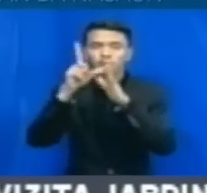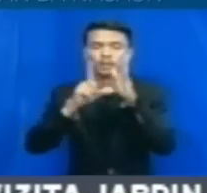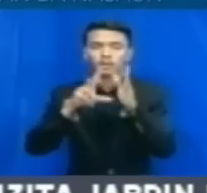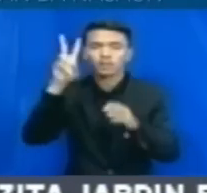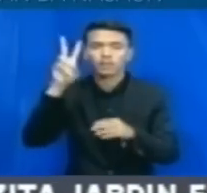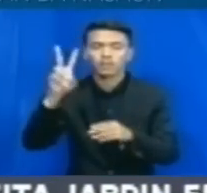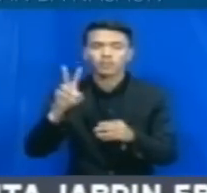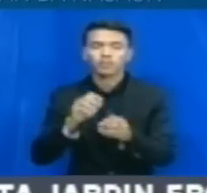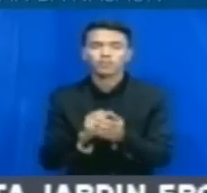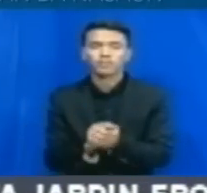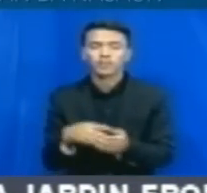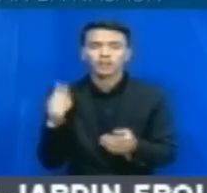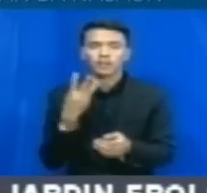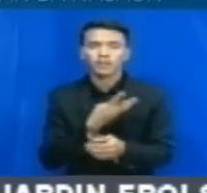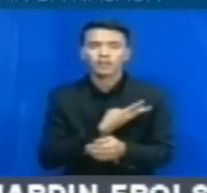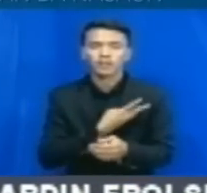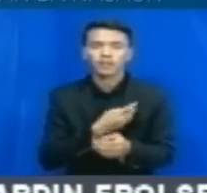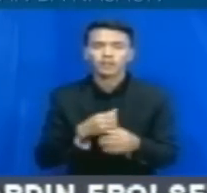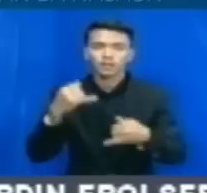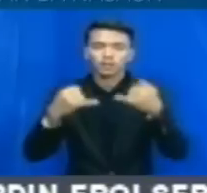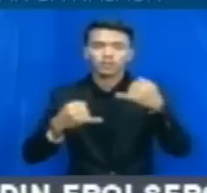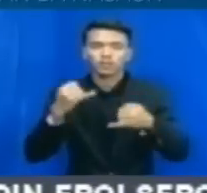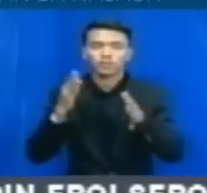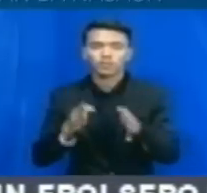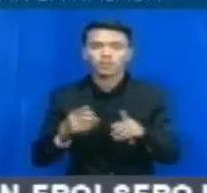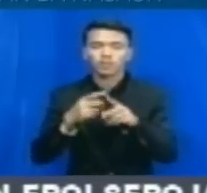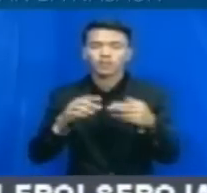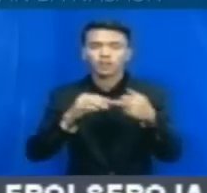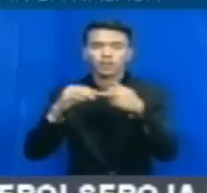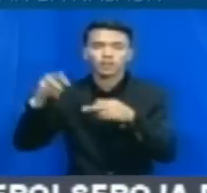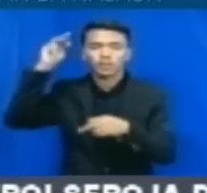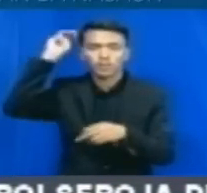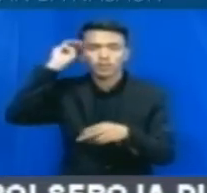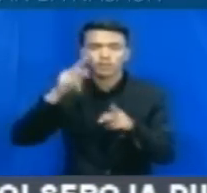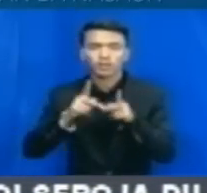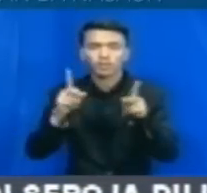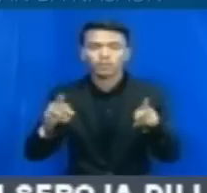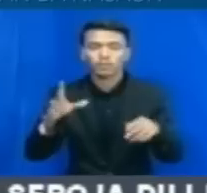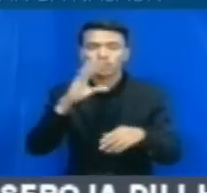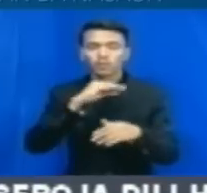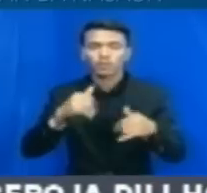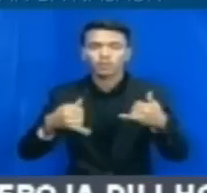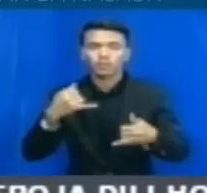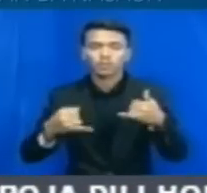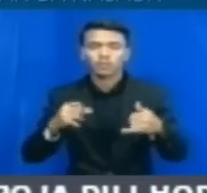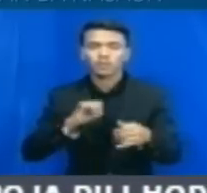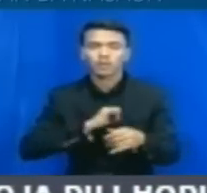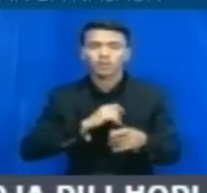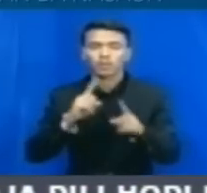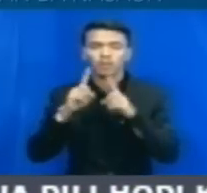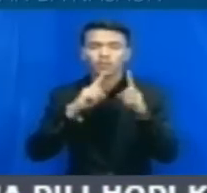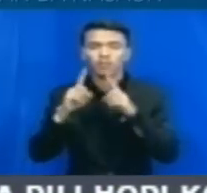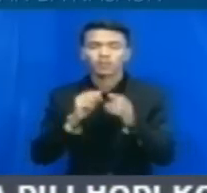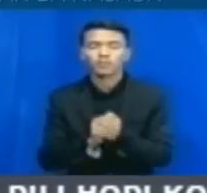lá na Roma, nós, e tinha autor judiciário, Lili, Ministério Público, não, nós, juiz, aula, la questão a